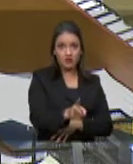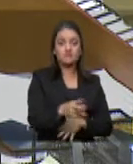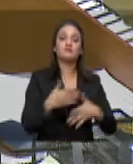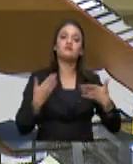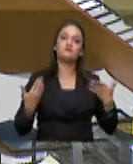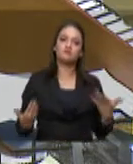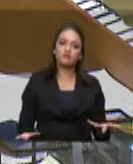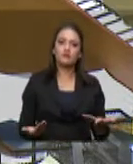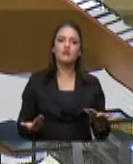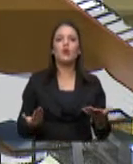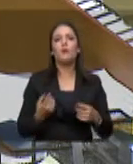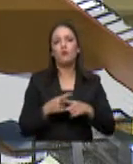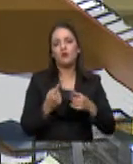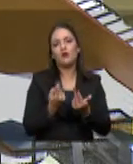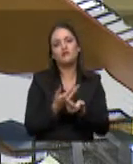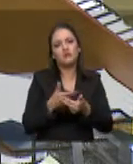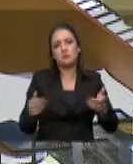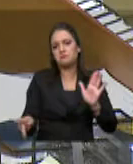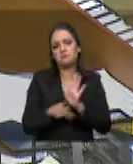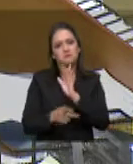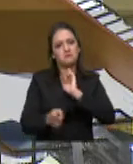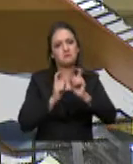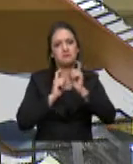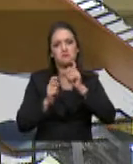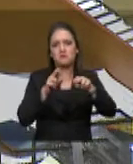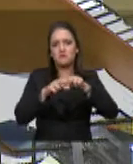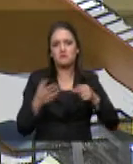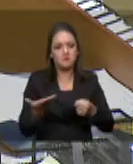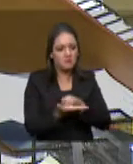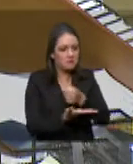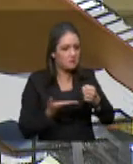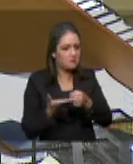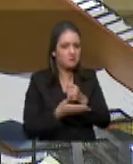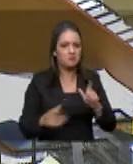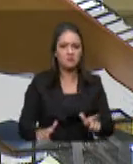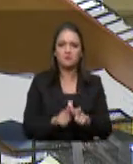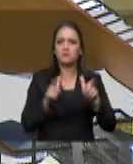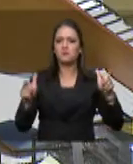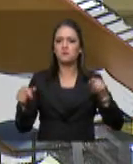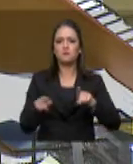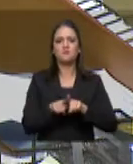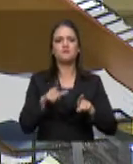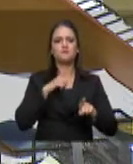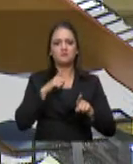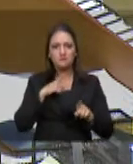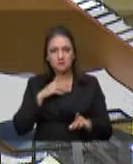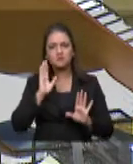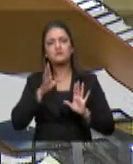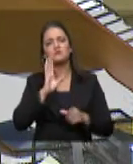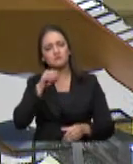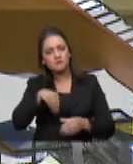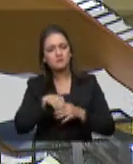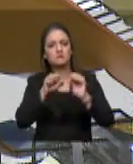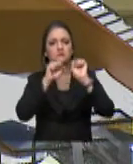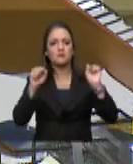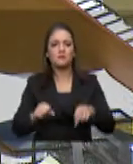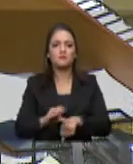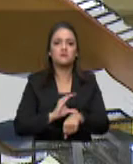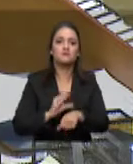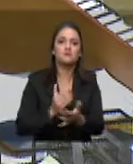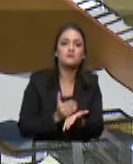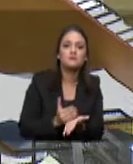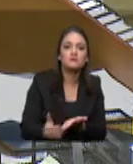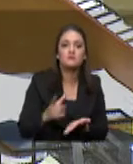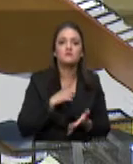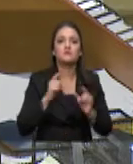Uma miudeza da administração, por força de um princípio muito amplo e implícito no sistema constitucional, passaria a ostentar